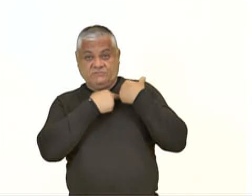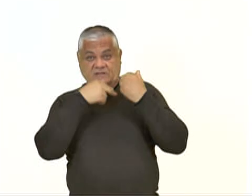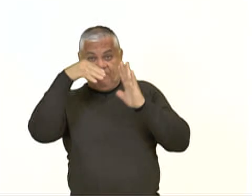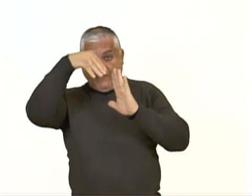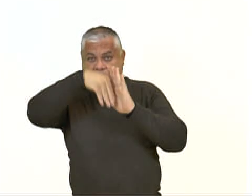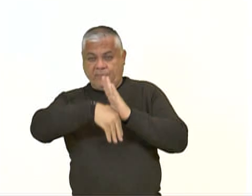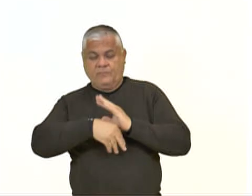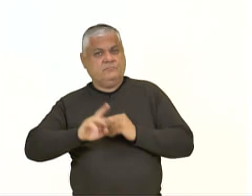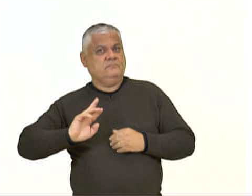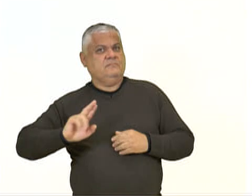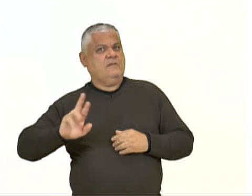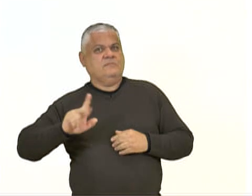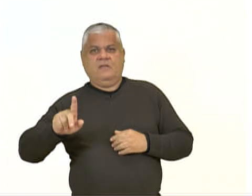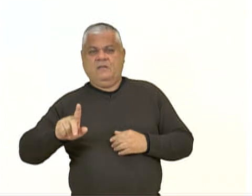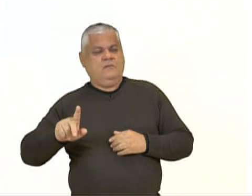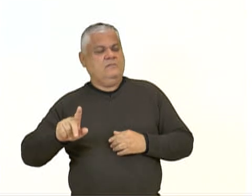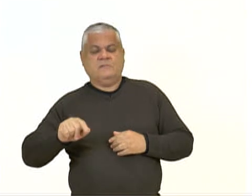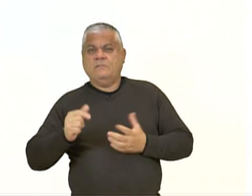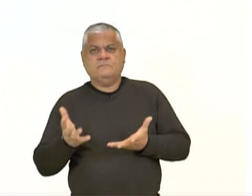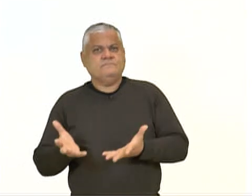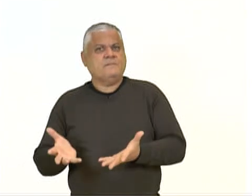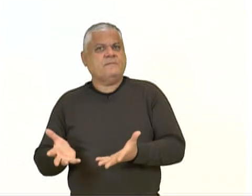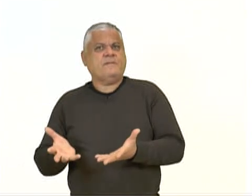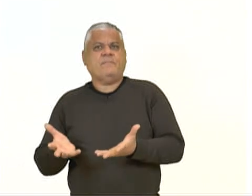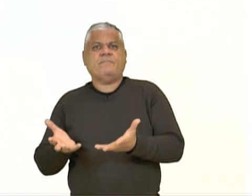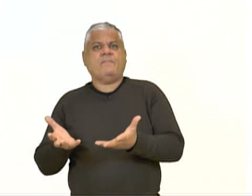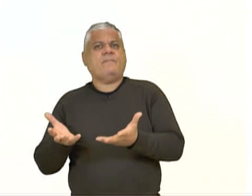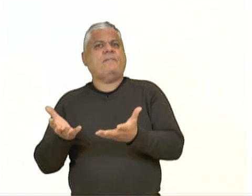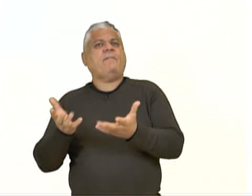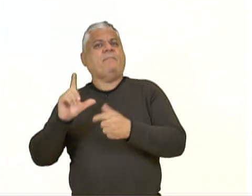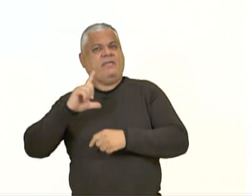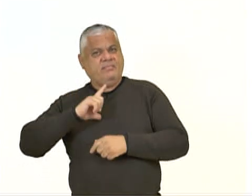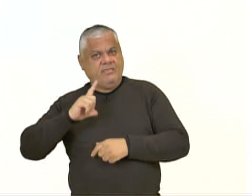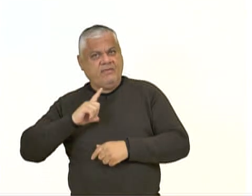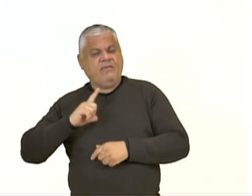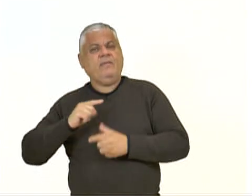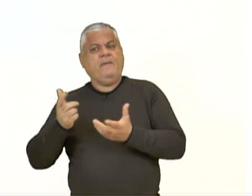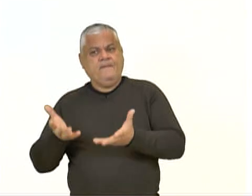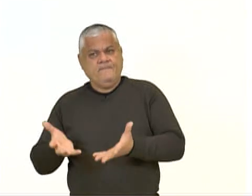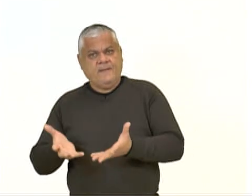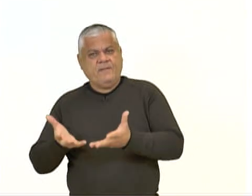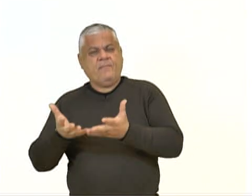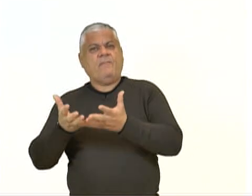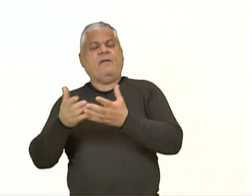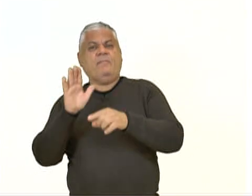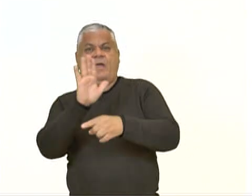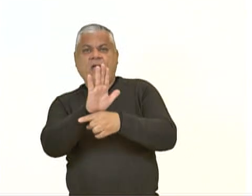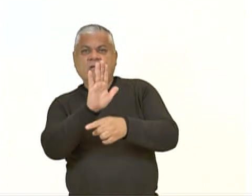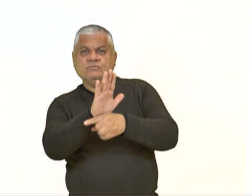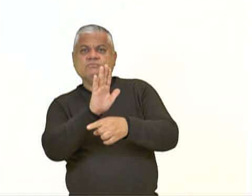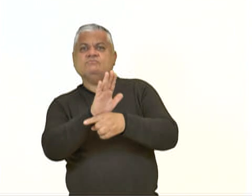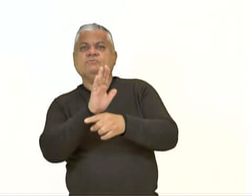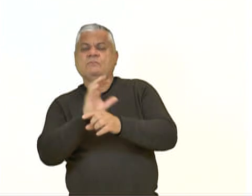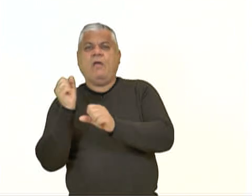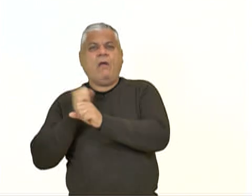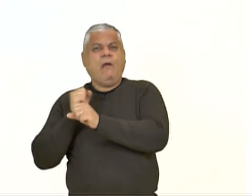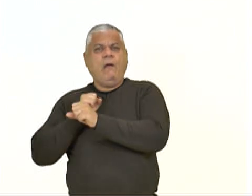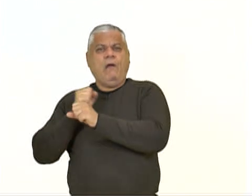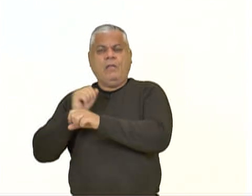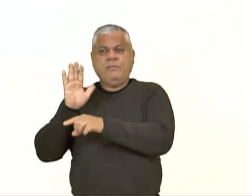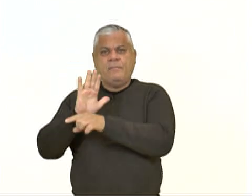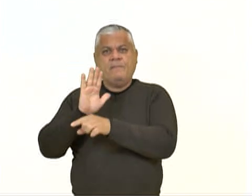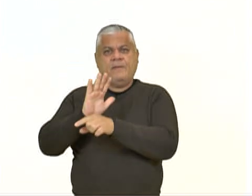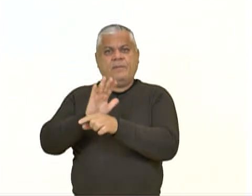queda. O setor vem aumentando a sua produtividade e contribui positivamente ao longo dos últimos anos